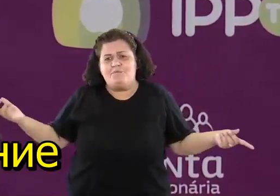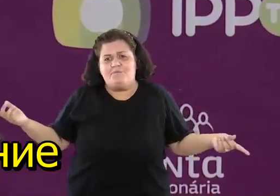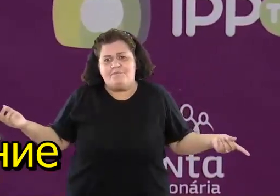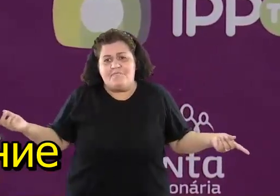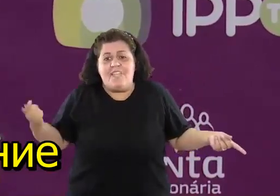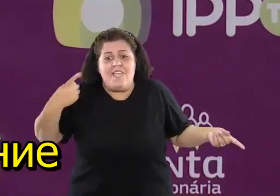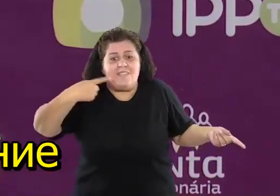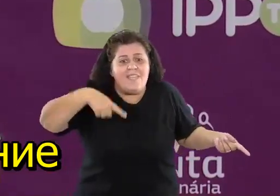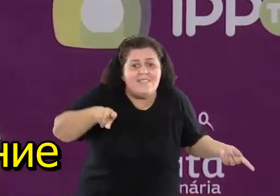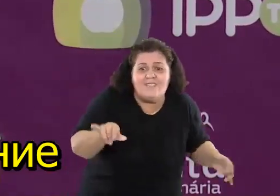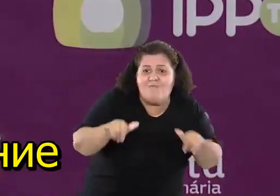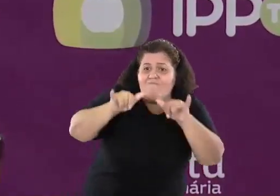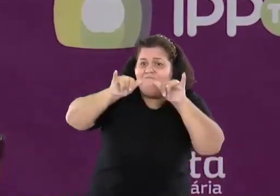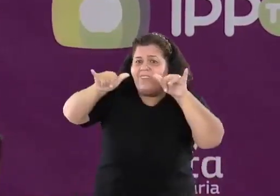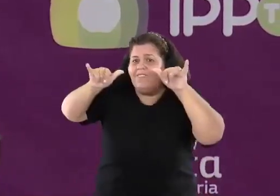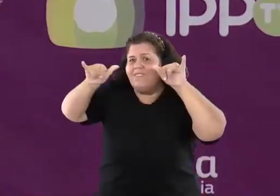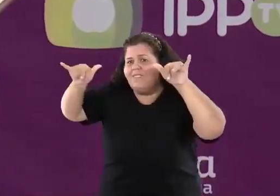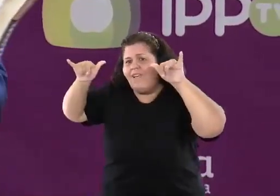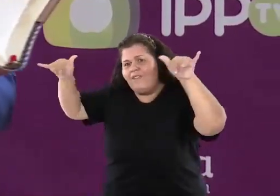É que esta mensagem